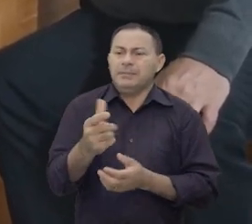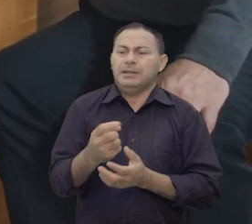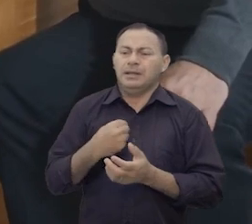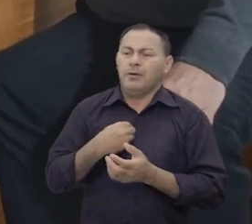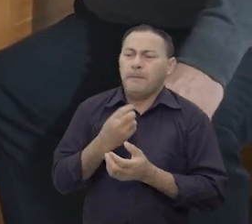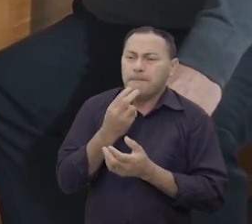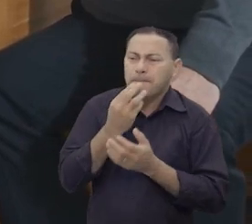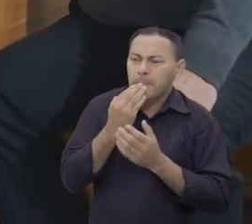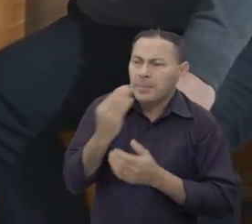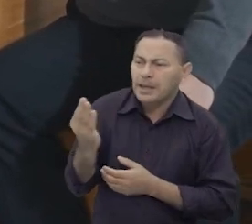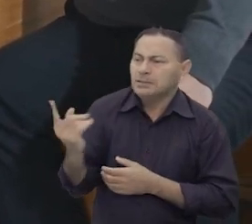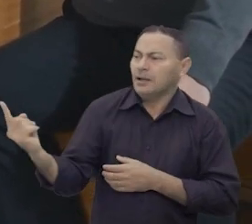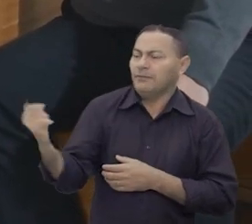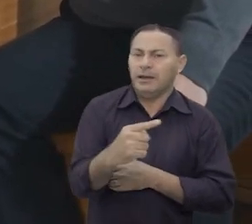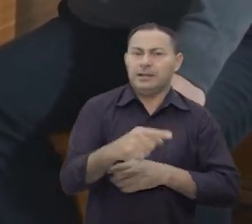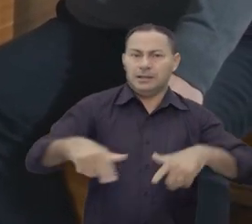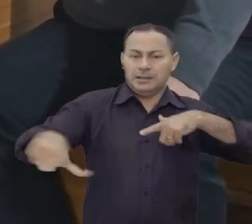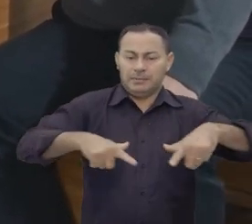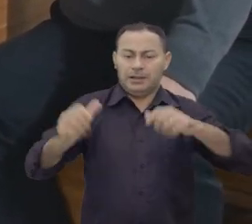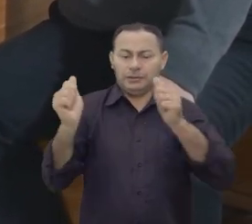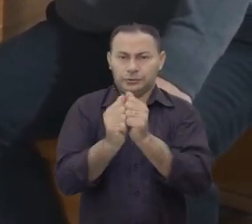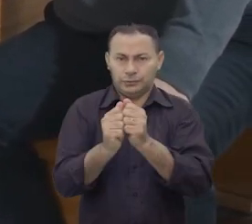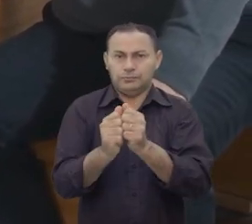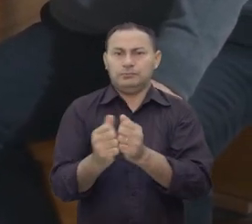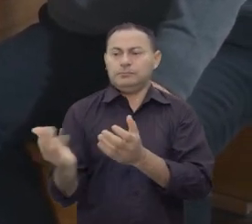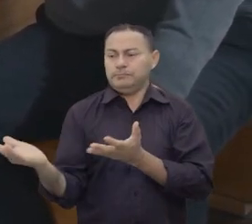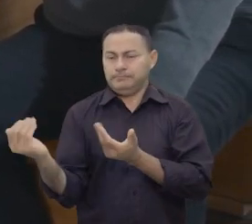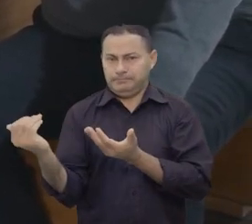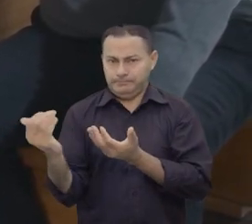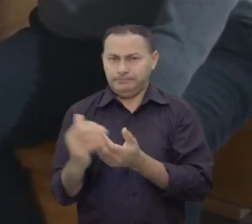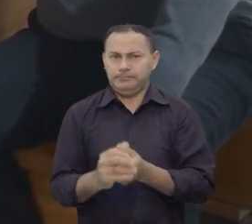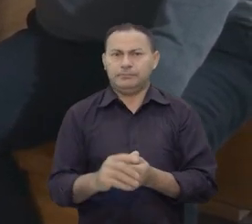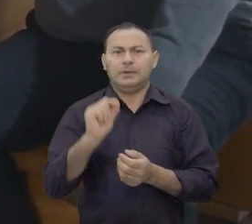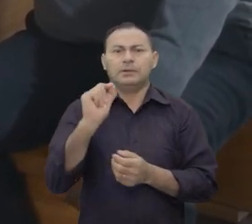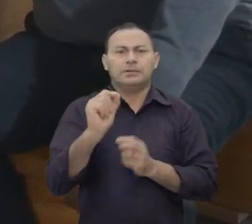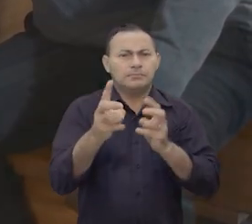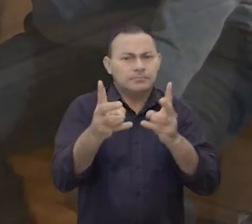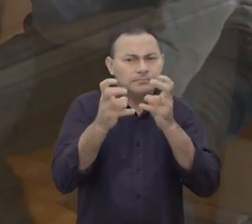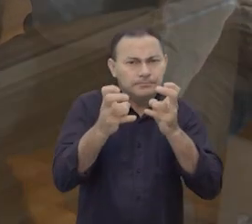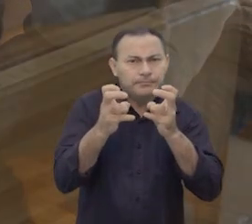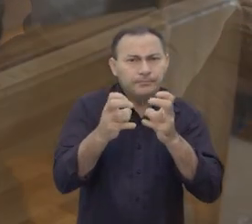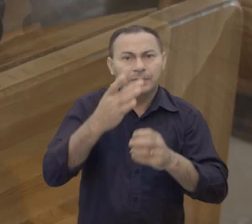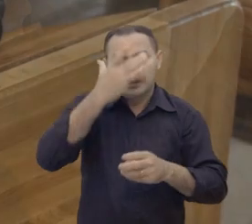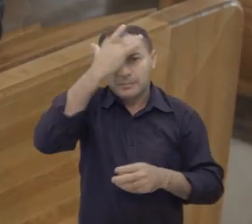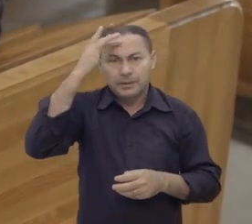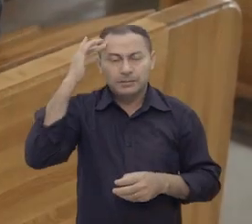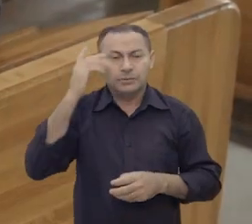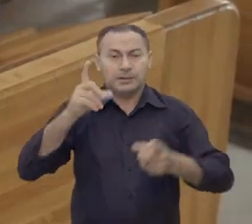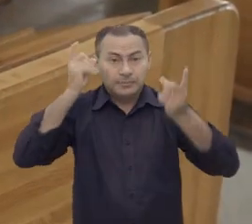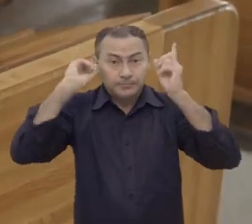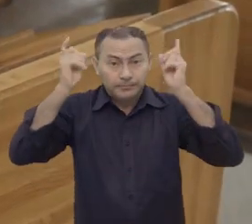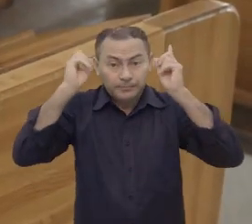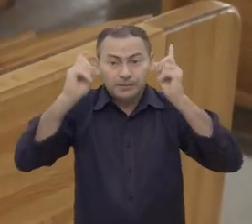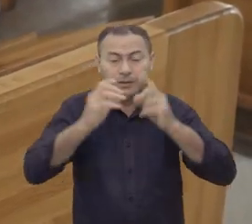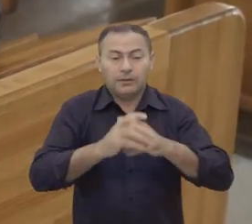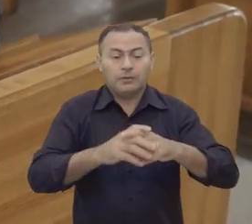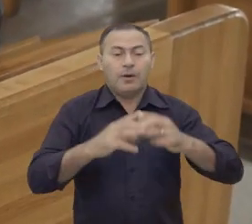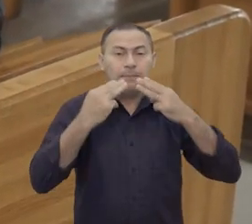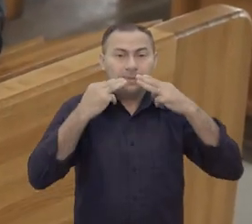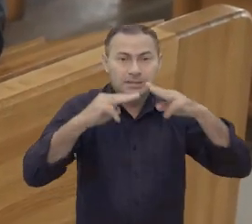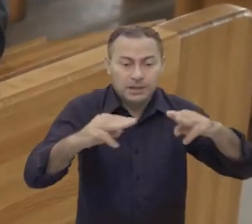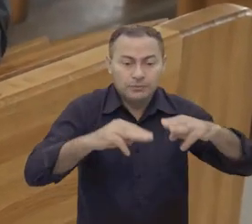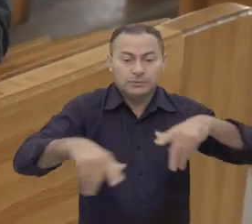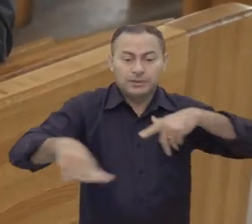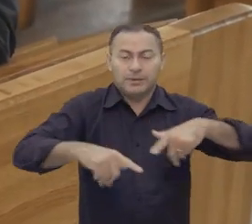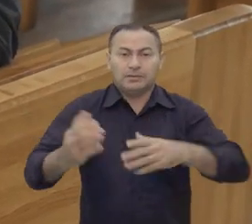para que as pessoas venham trabalhar com os jovens. O que tenho percebido é que as pessoas que se preocupam com a